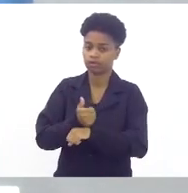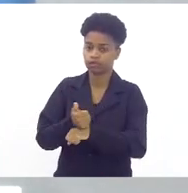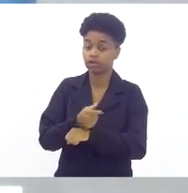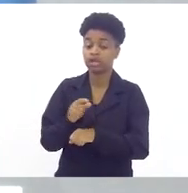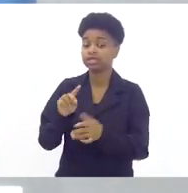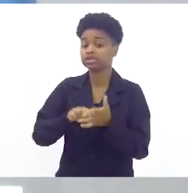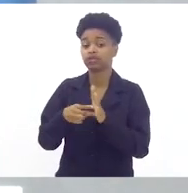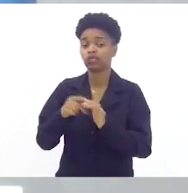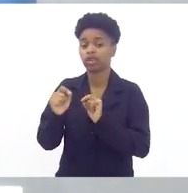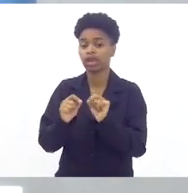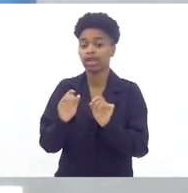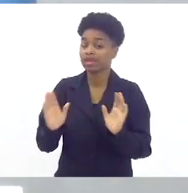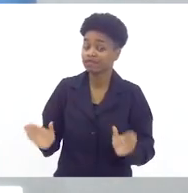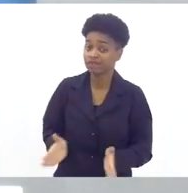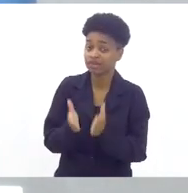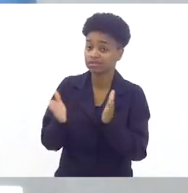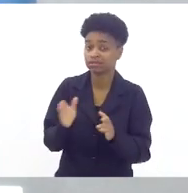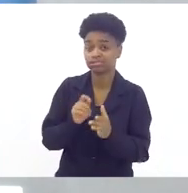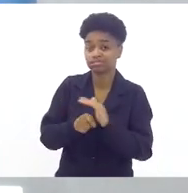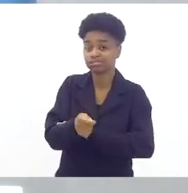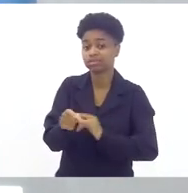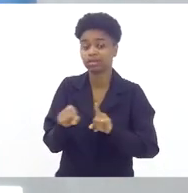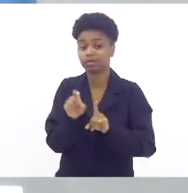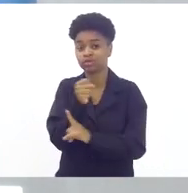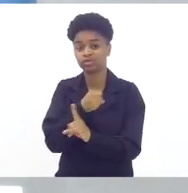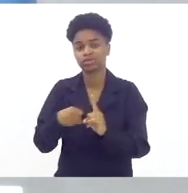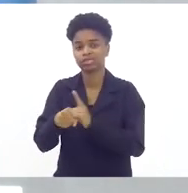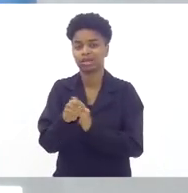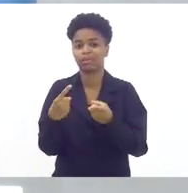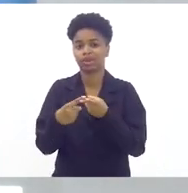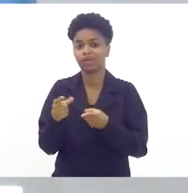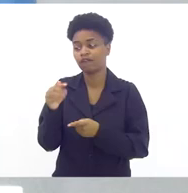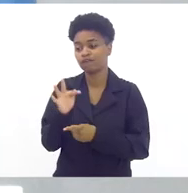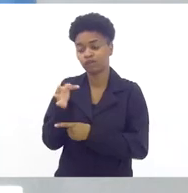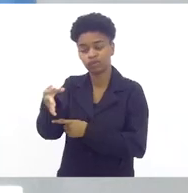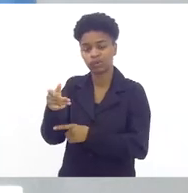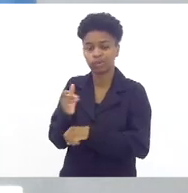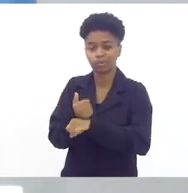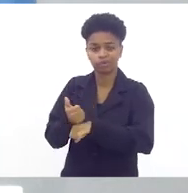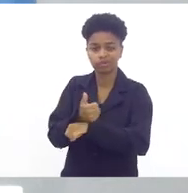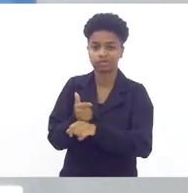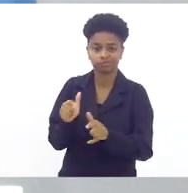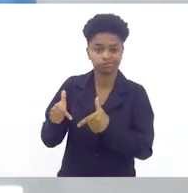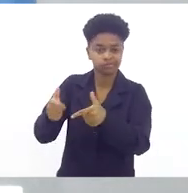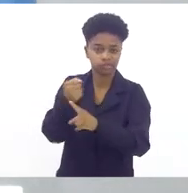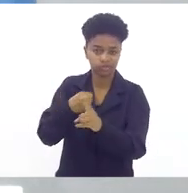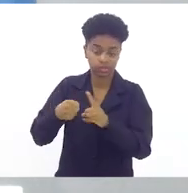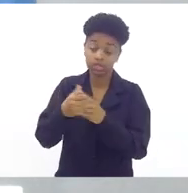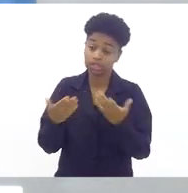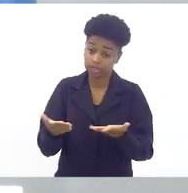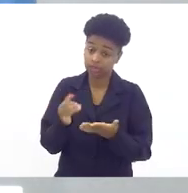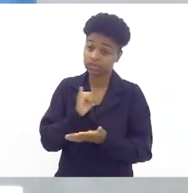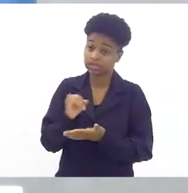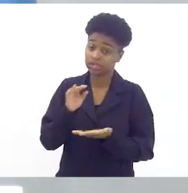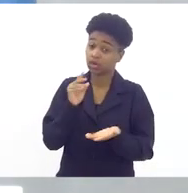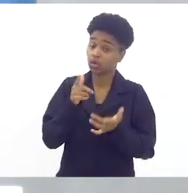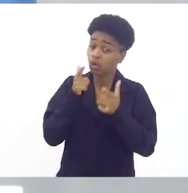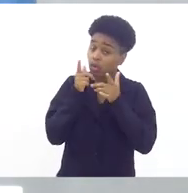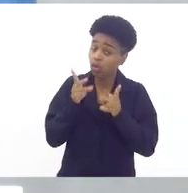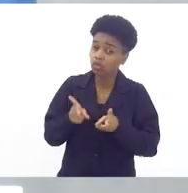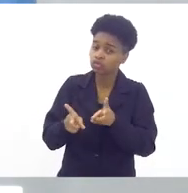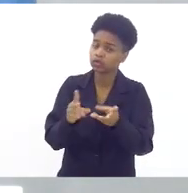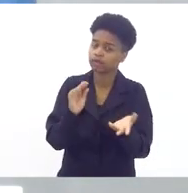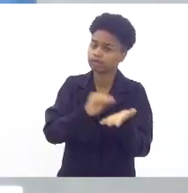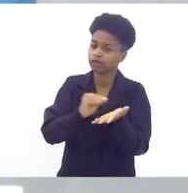em futuros técnicos que estão vão atuar na sociedade então a gente corre o risco com isso é com essa falta de atenção